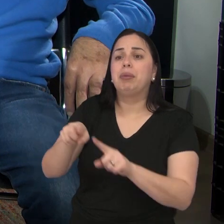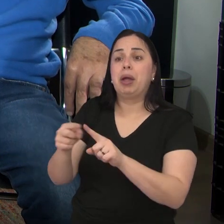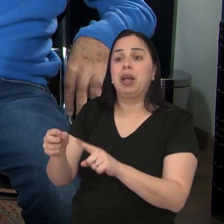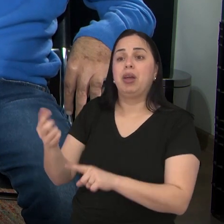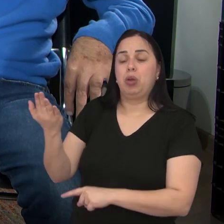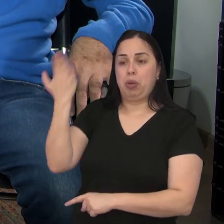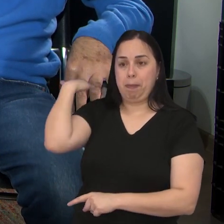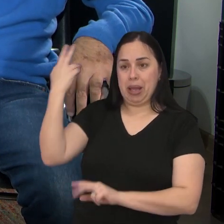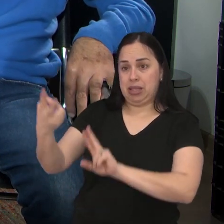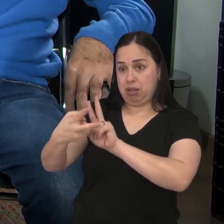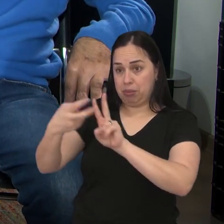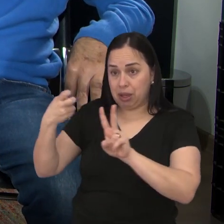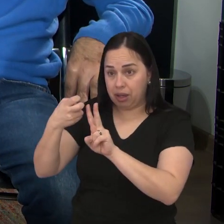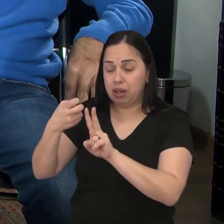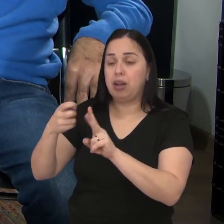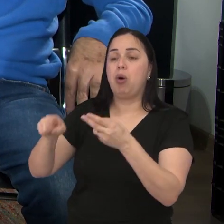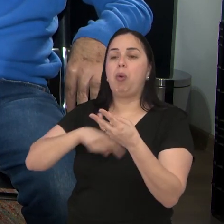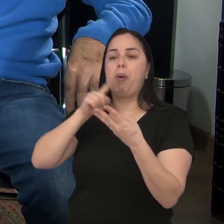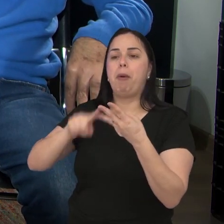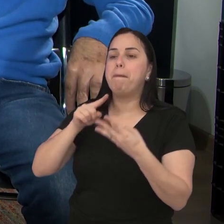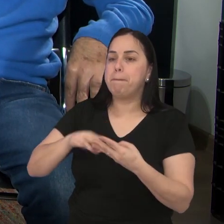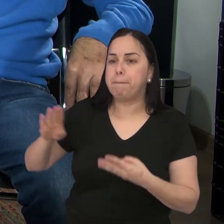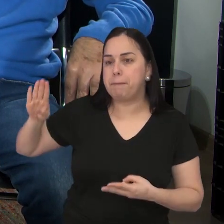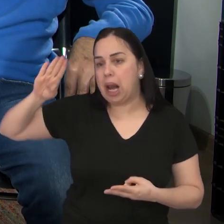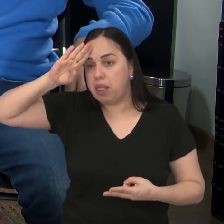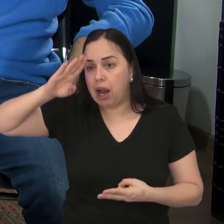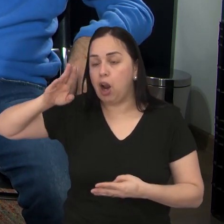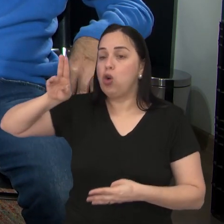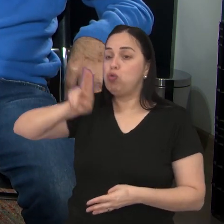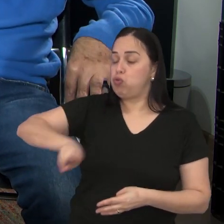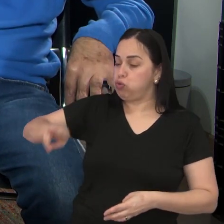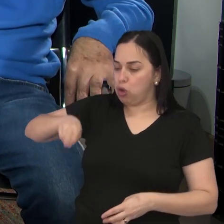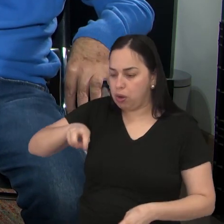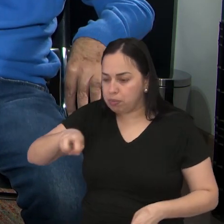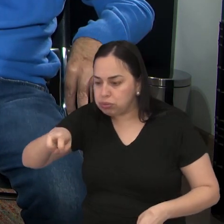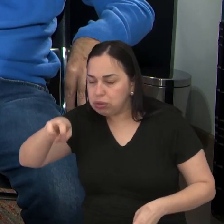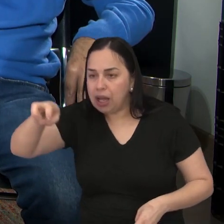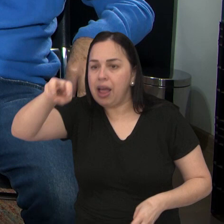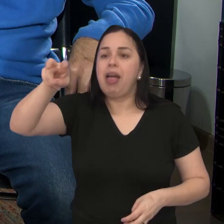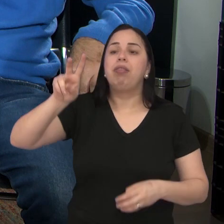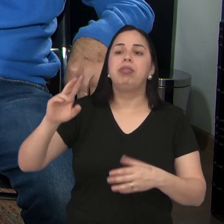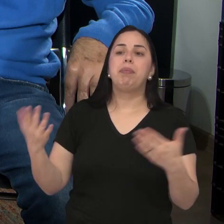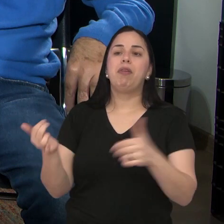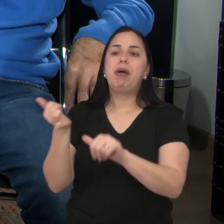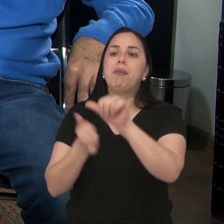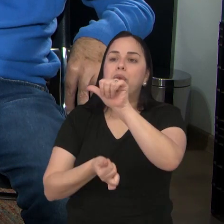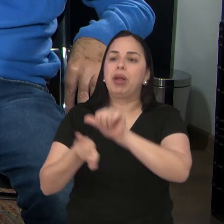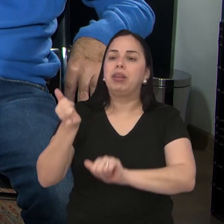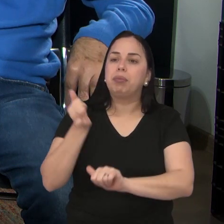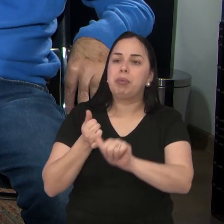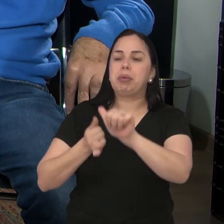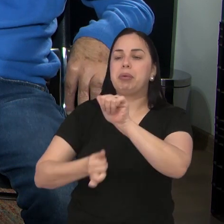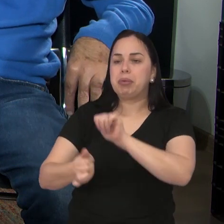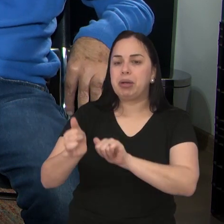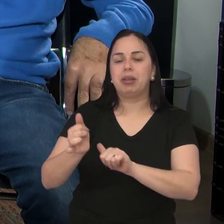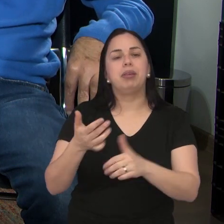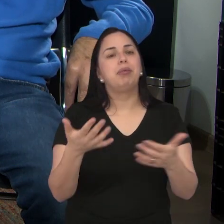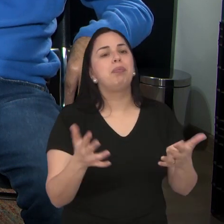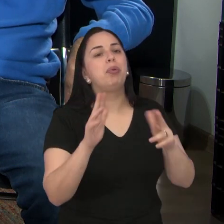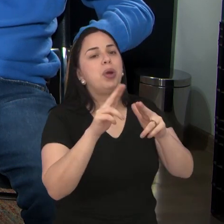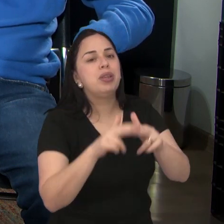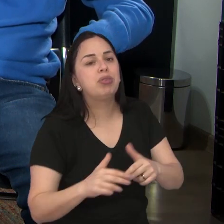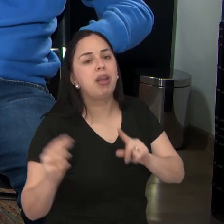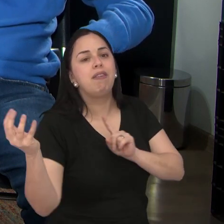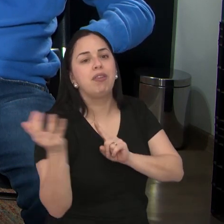indígenas, foi usada pelos bandeirantes, foi usada pela população dos europeus. E essa mudança, essa alteração, é a alteração da paisagem da